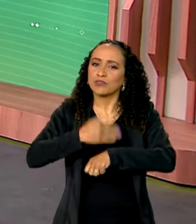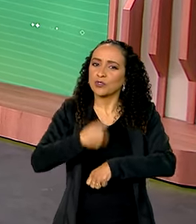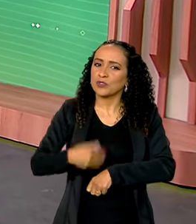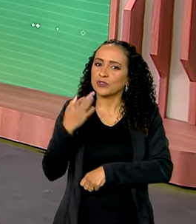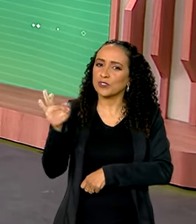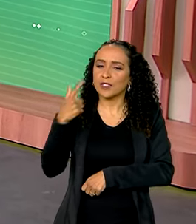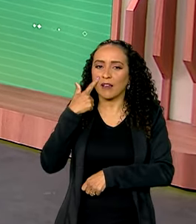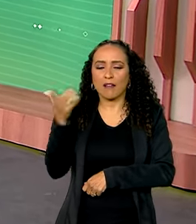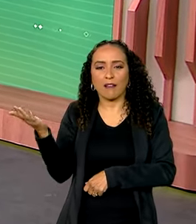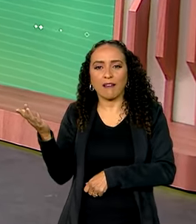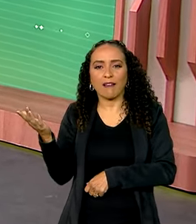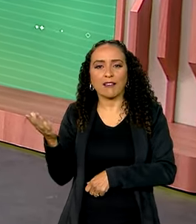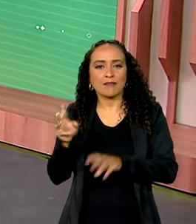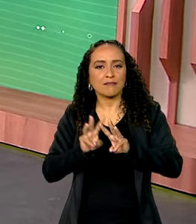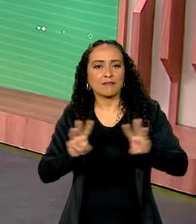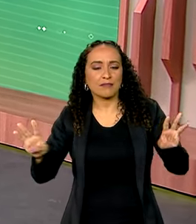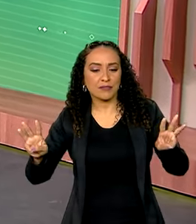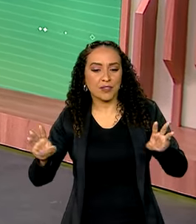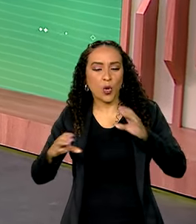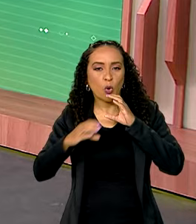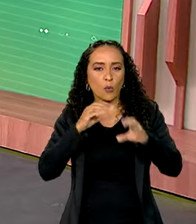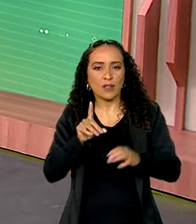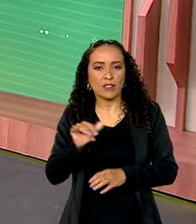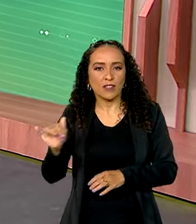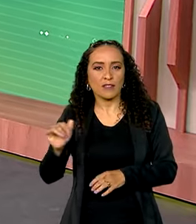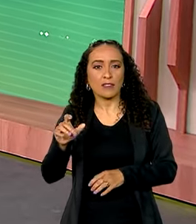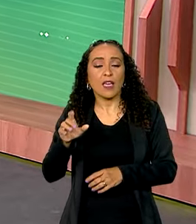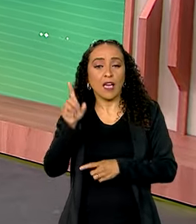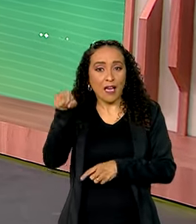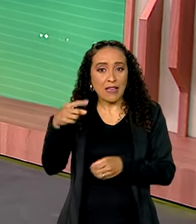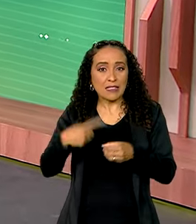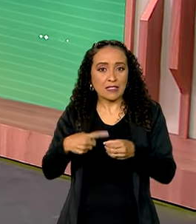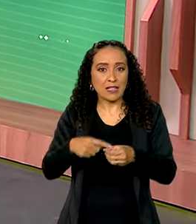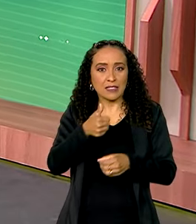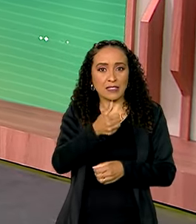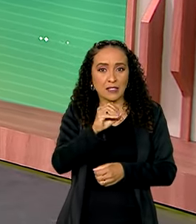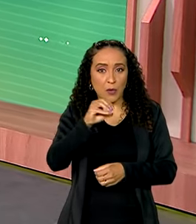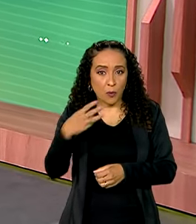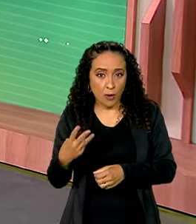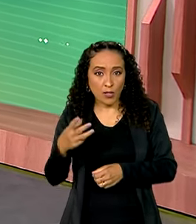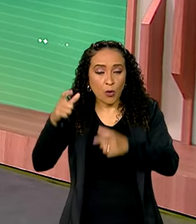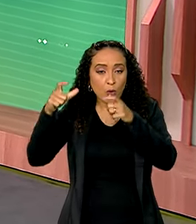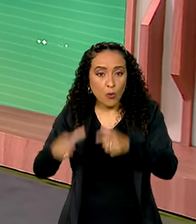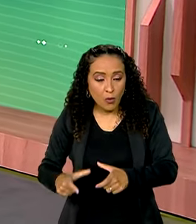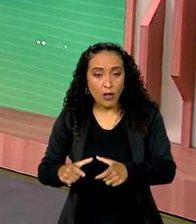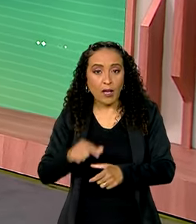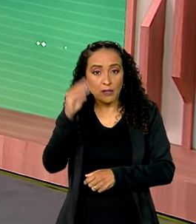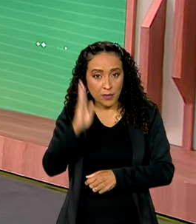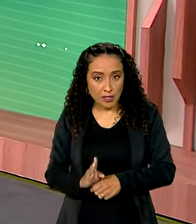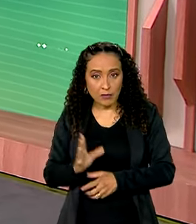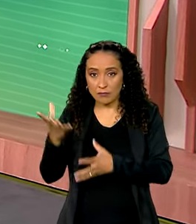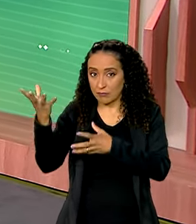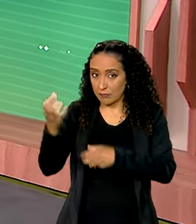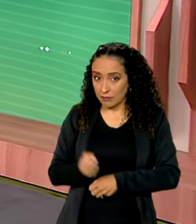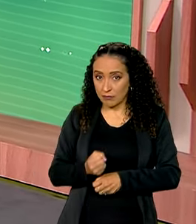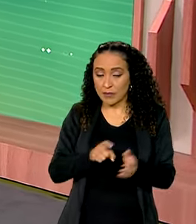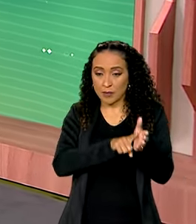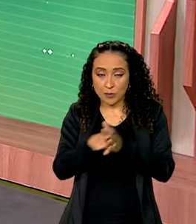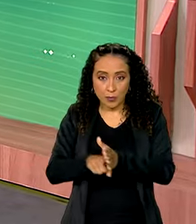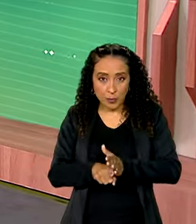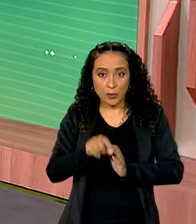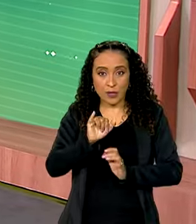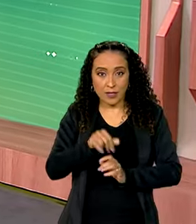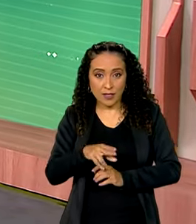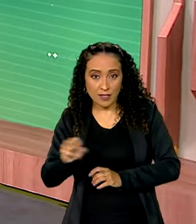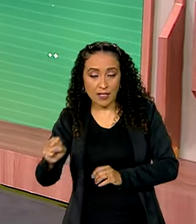da plataforma Comunica BR. Oiapoque foi uma das 104 localidades brasileiras beneficiadas pela perícia do INSS